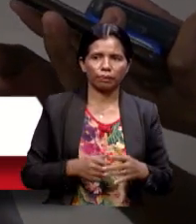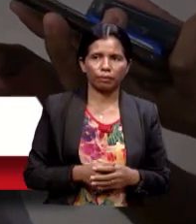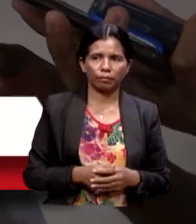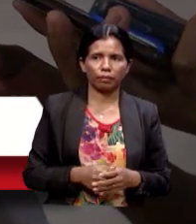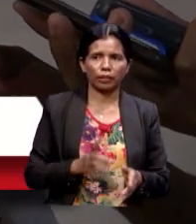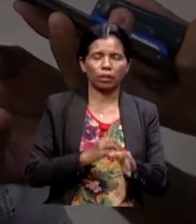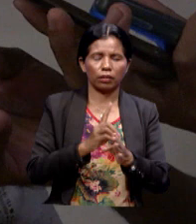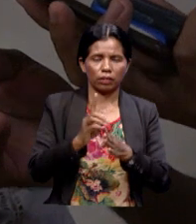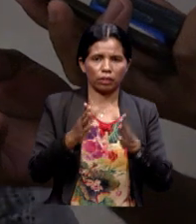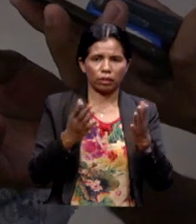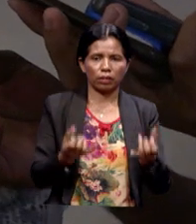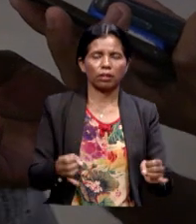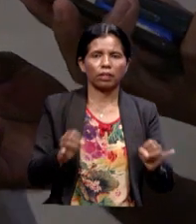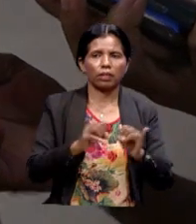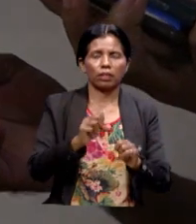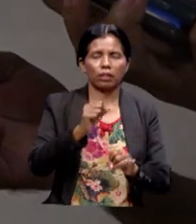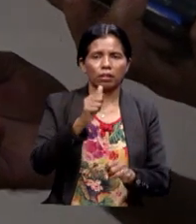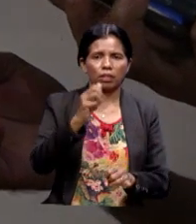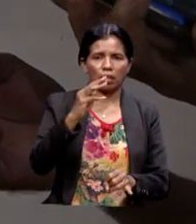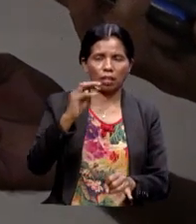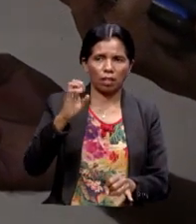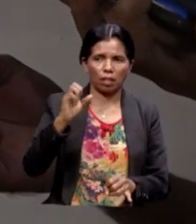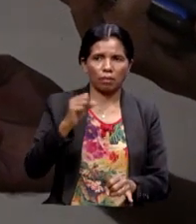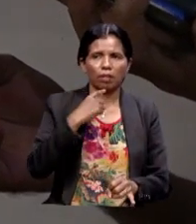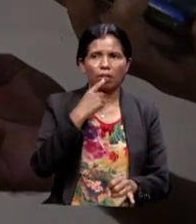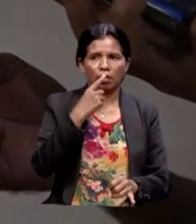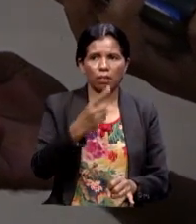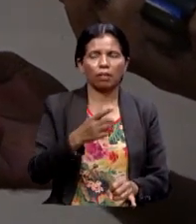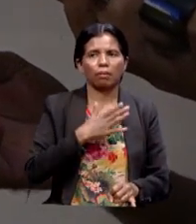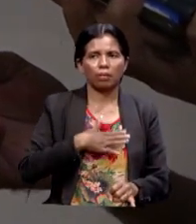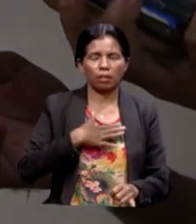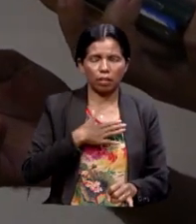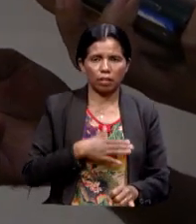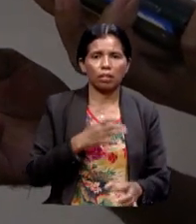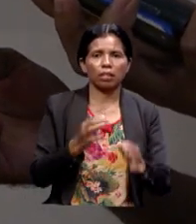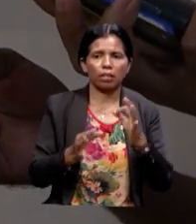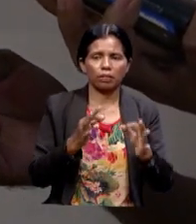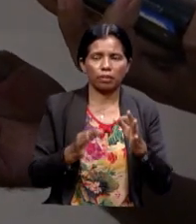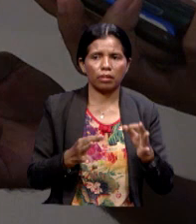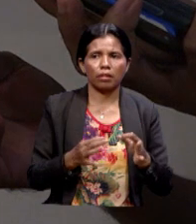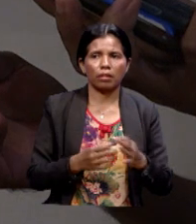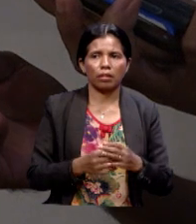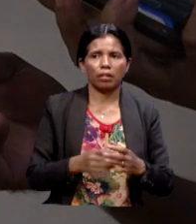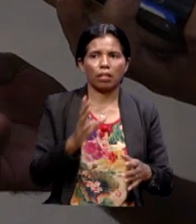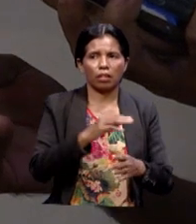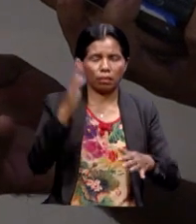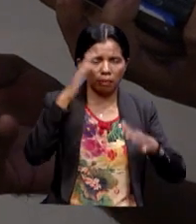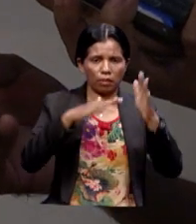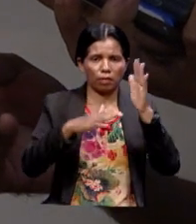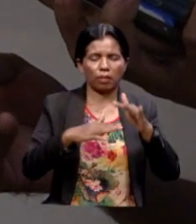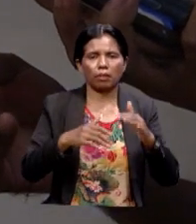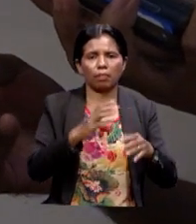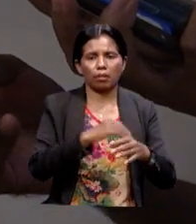máximo instituição Sames Ninian, recomenda ao favor cariki ha assunto balo nibe maka